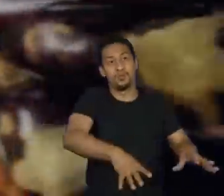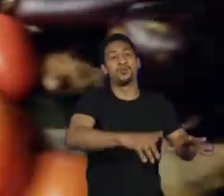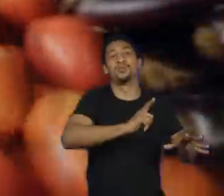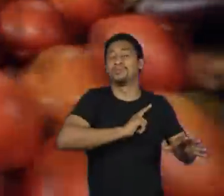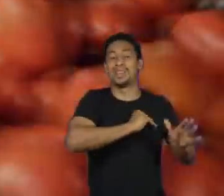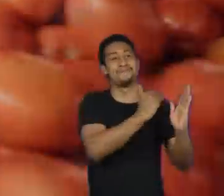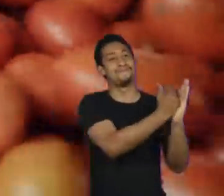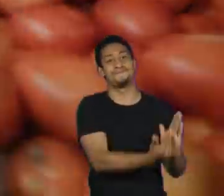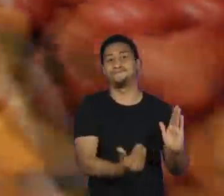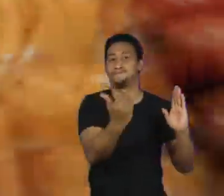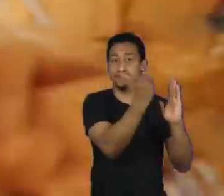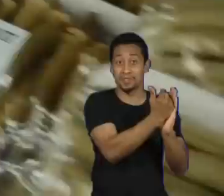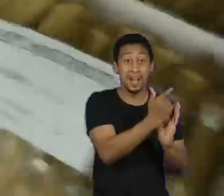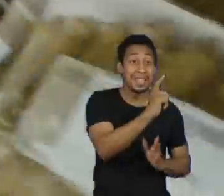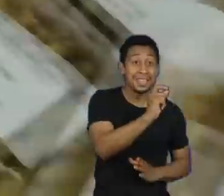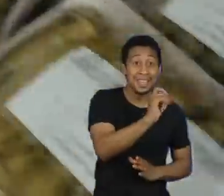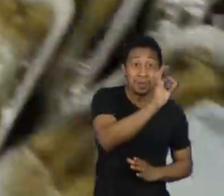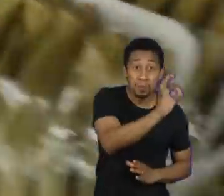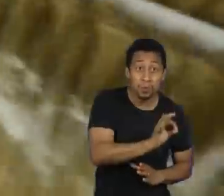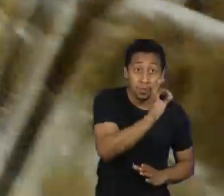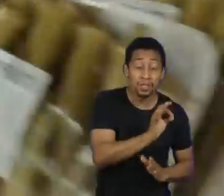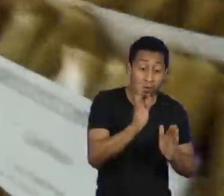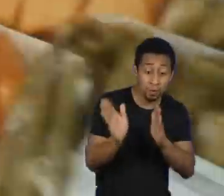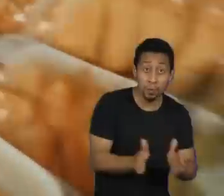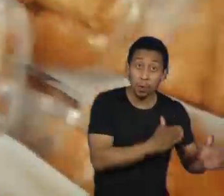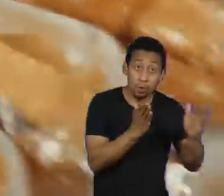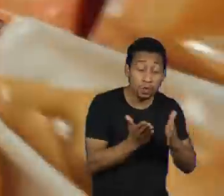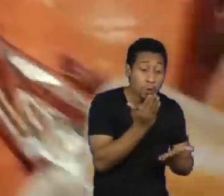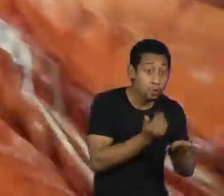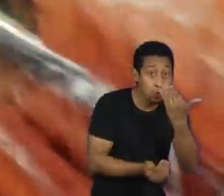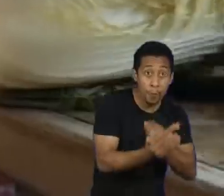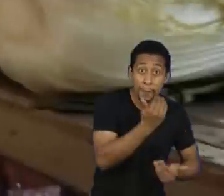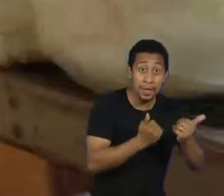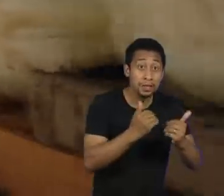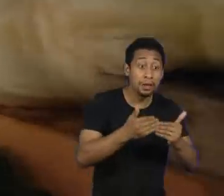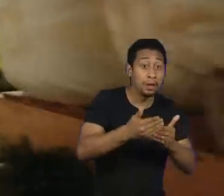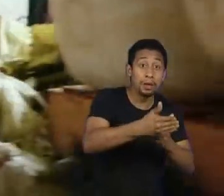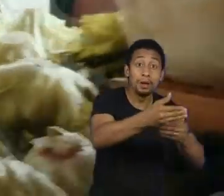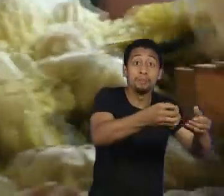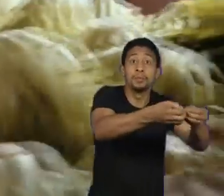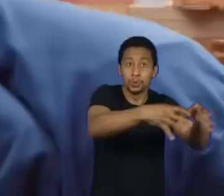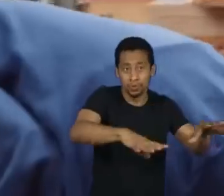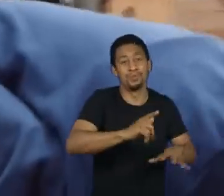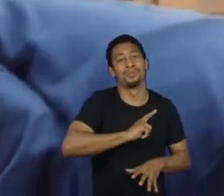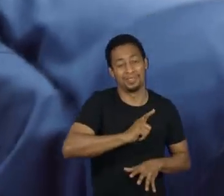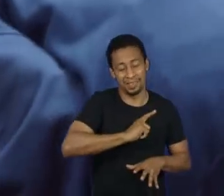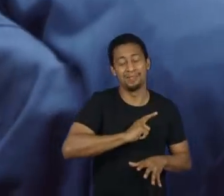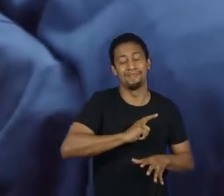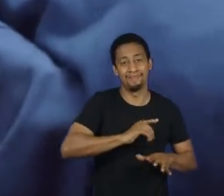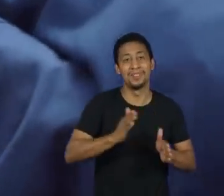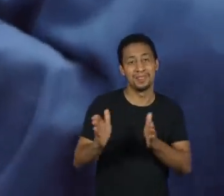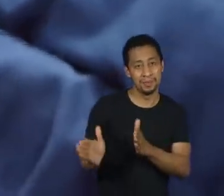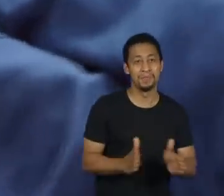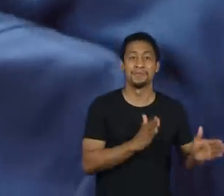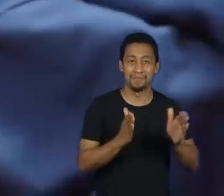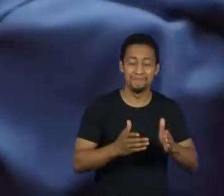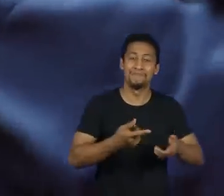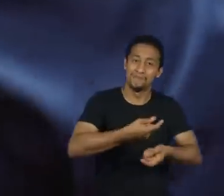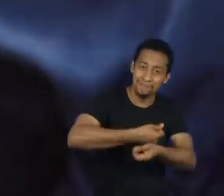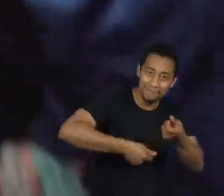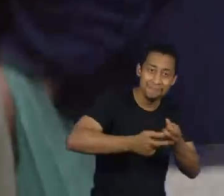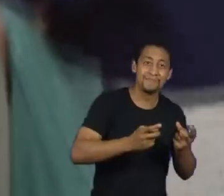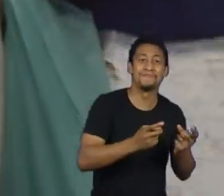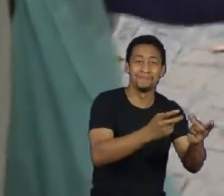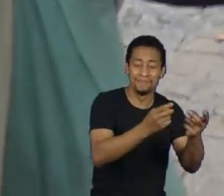produzida no país é perdida no processo de produção, distribuição e comercialização. Mudar o rumo dessa